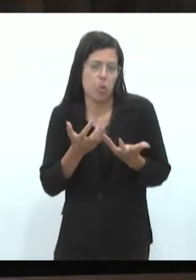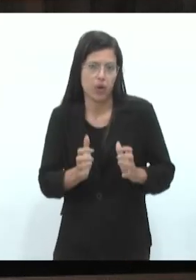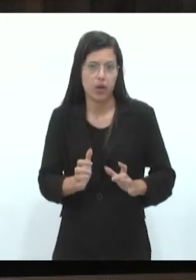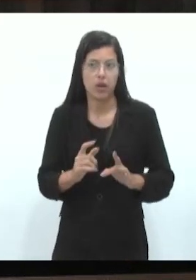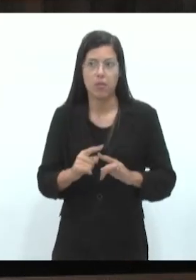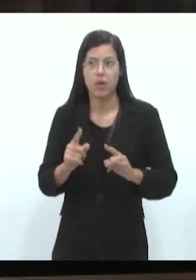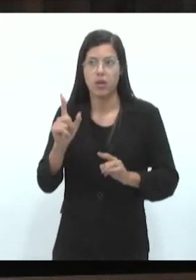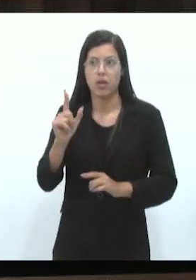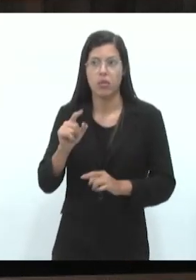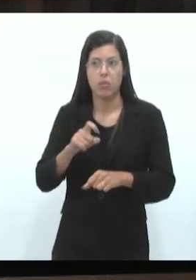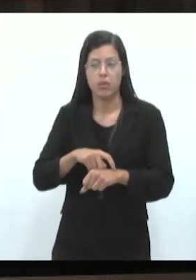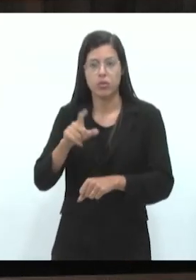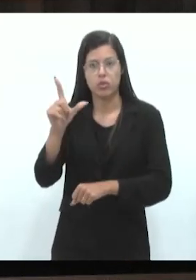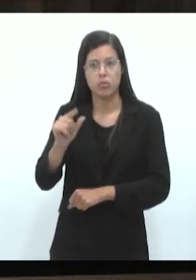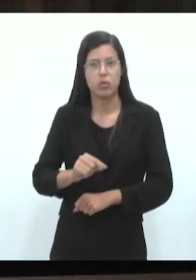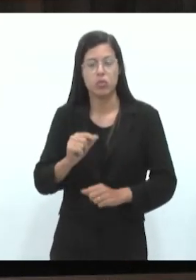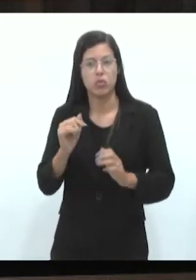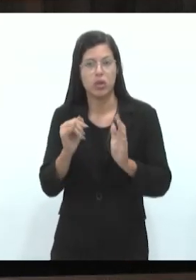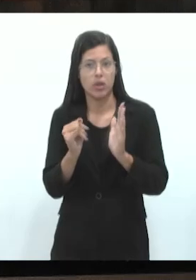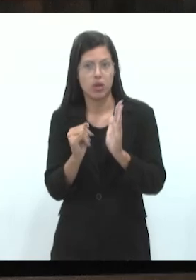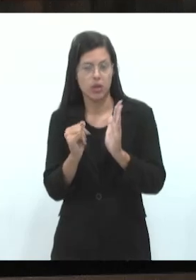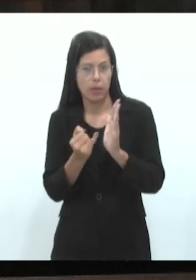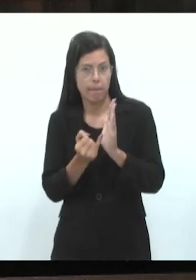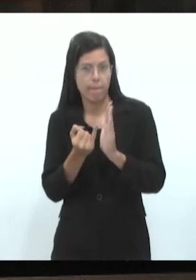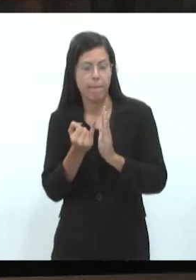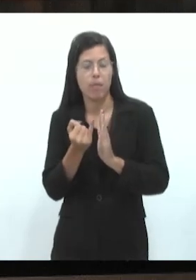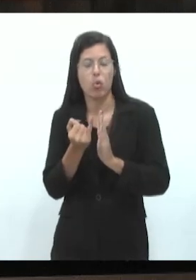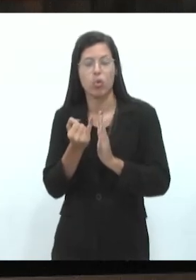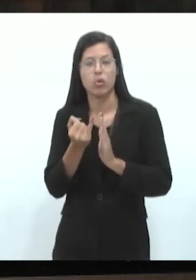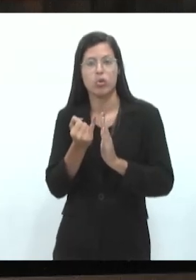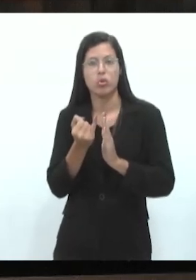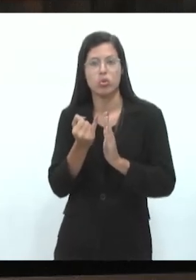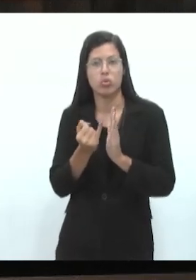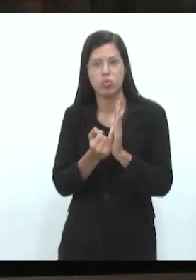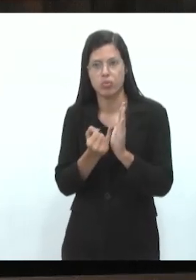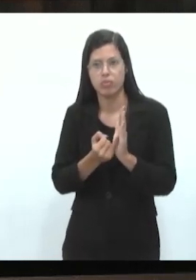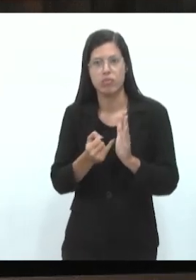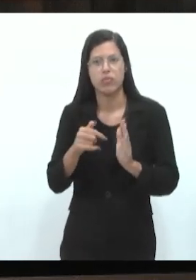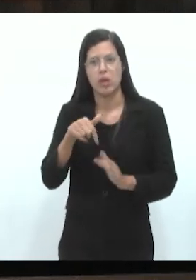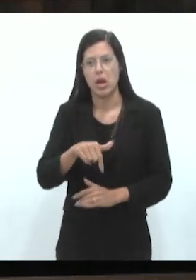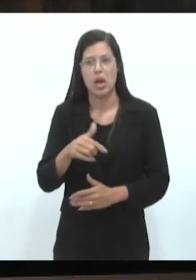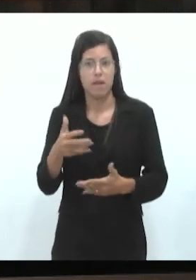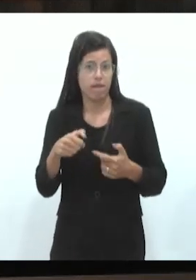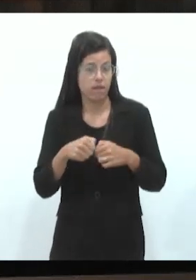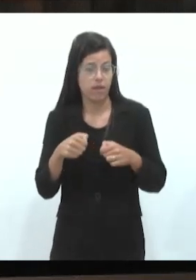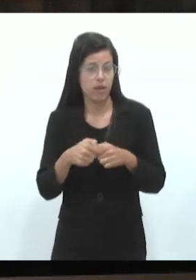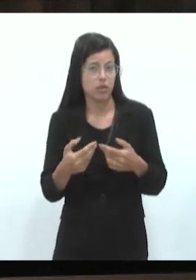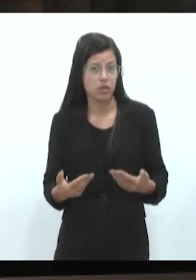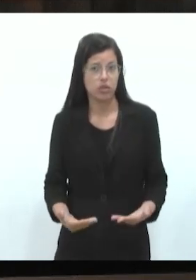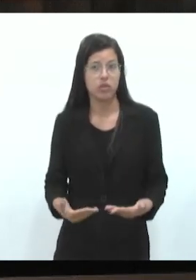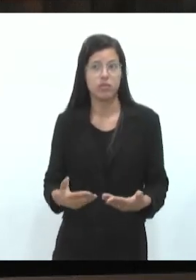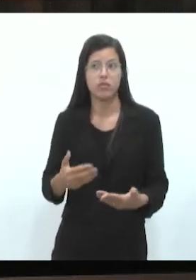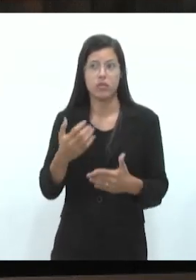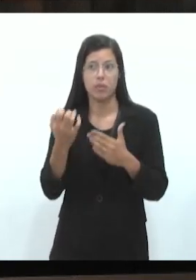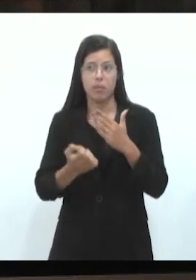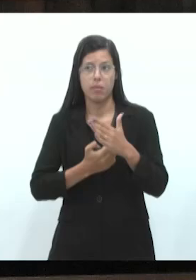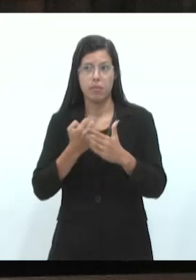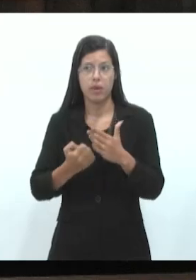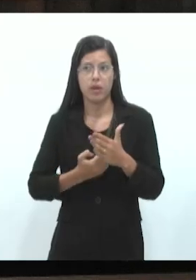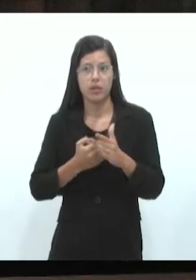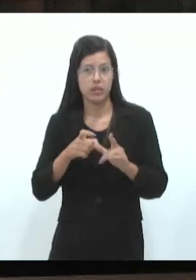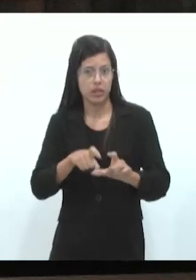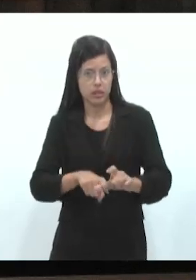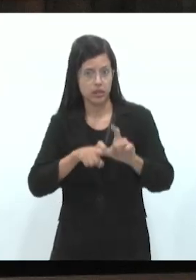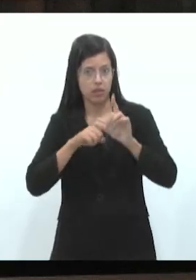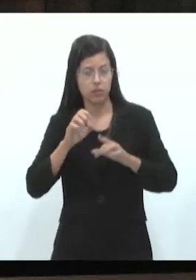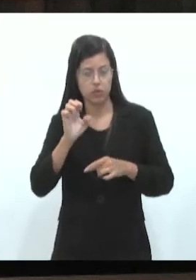imposto de privilegiados, ele não tem problema nenhum em fazer. Tanto que a dívida ativa, ou seja, o que empresas devem ao nosso